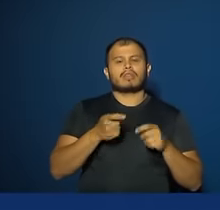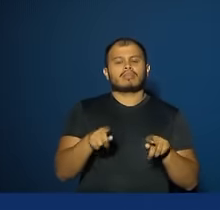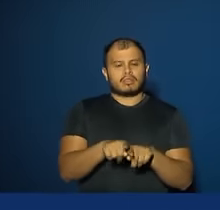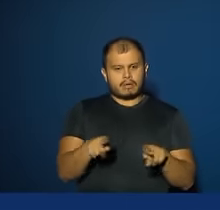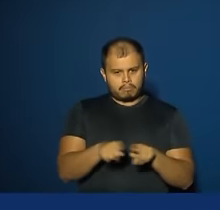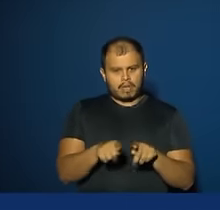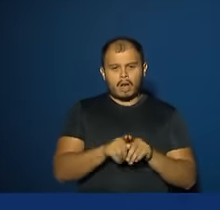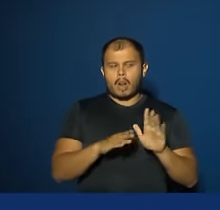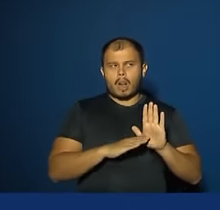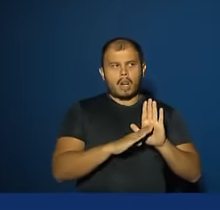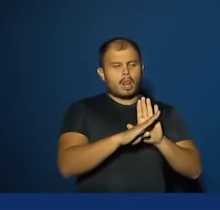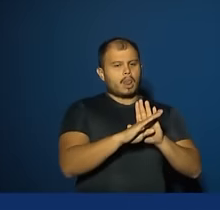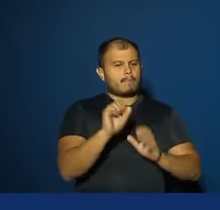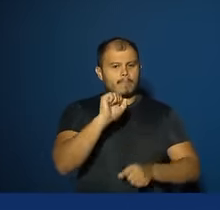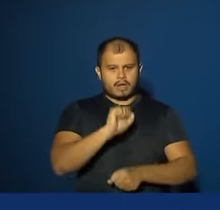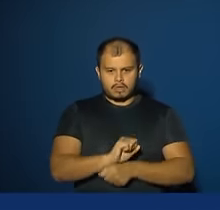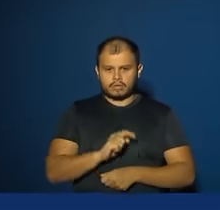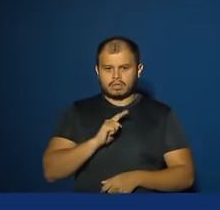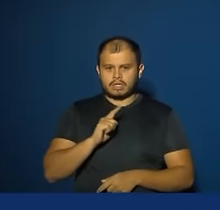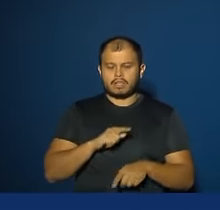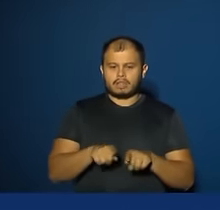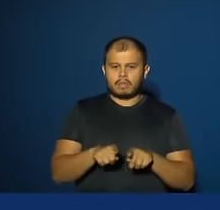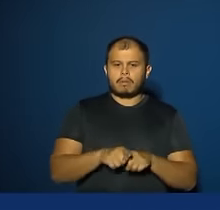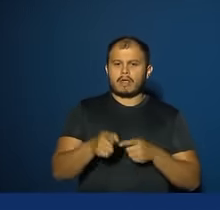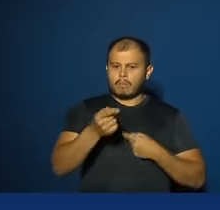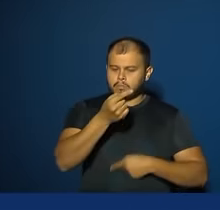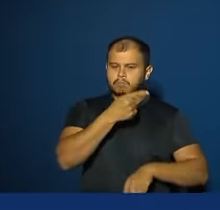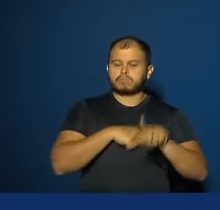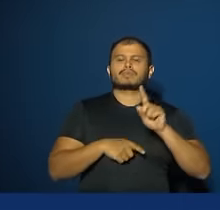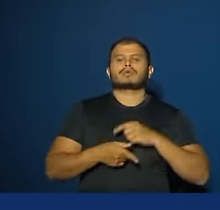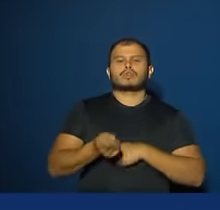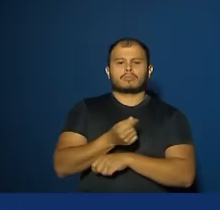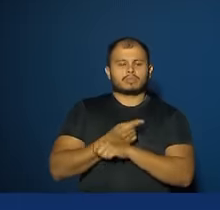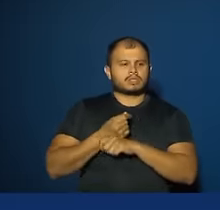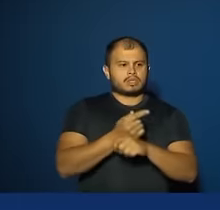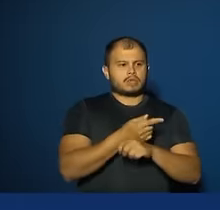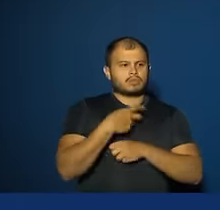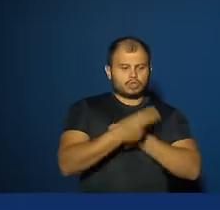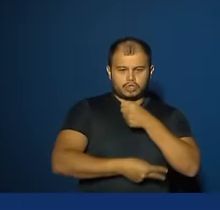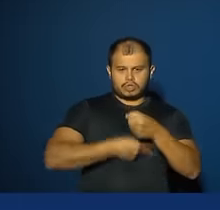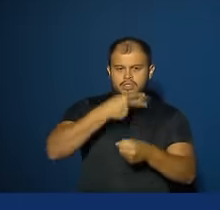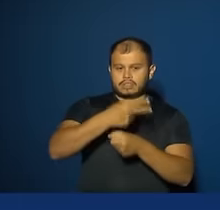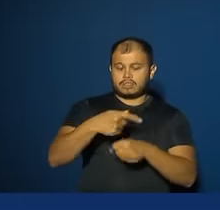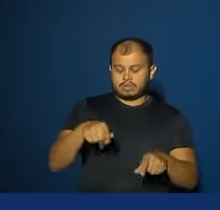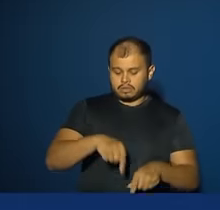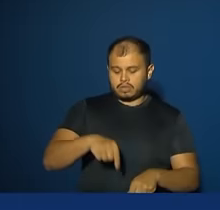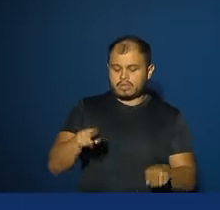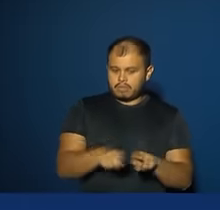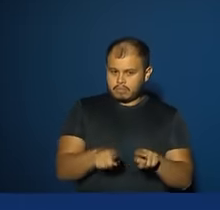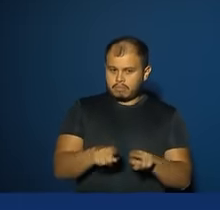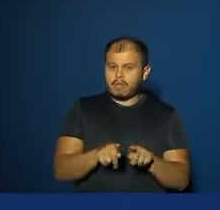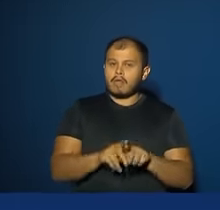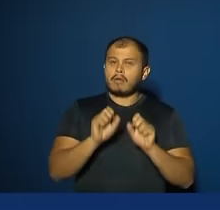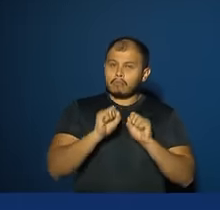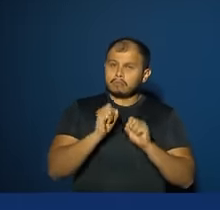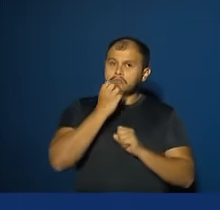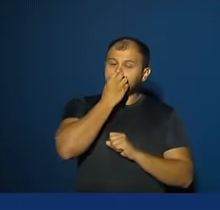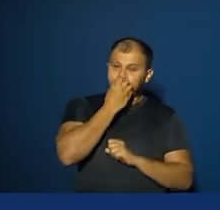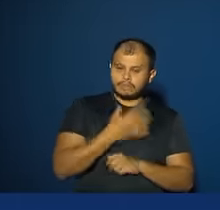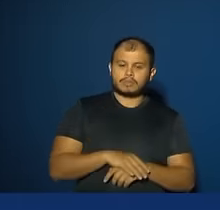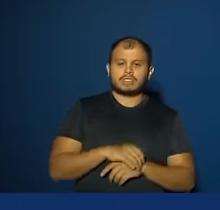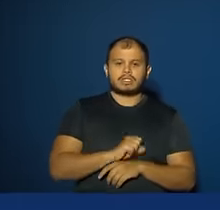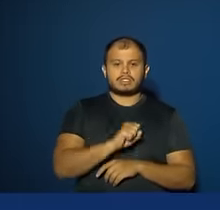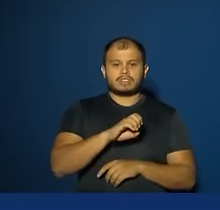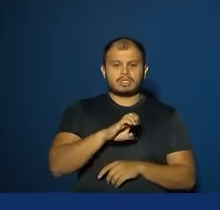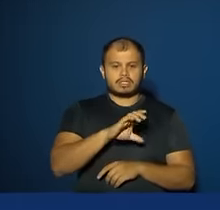né? A gente tem um superávit comercial recorde nos últimos 2 anos, e esse ano também deve ser muito bom. E